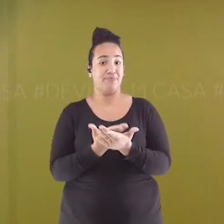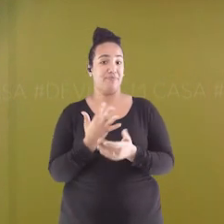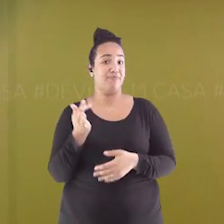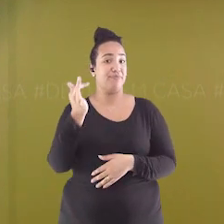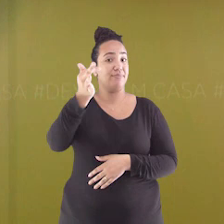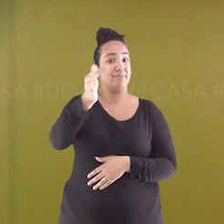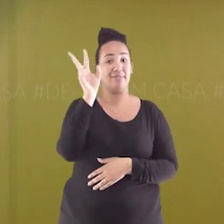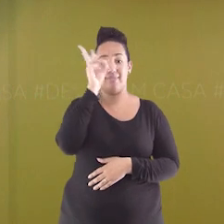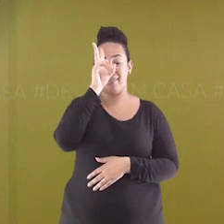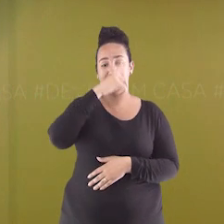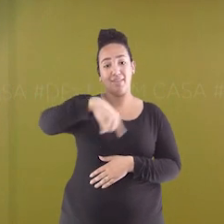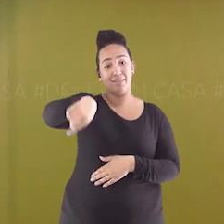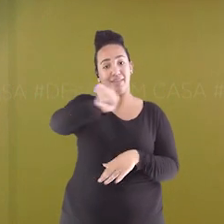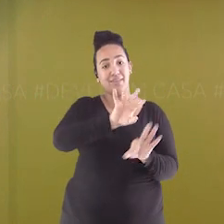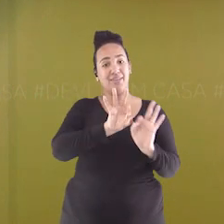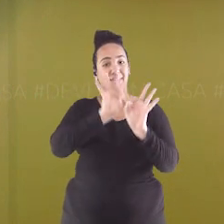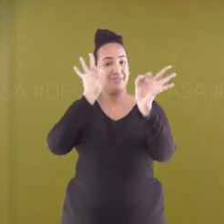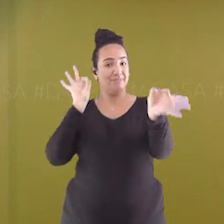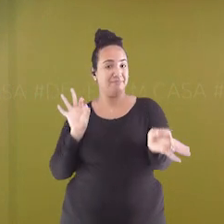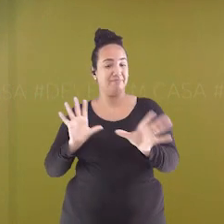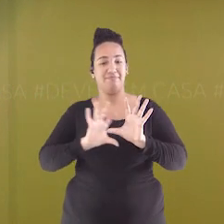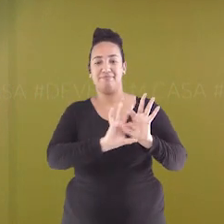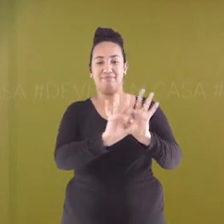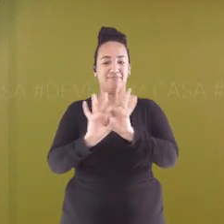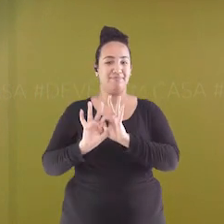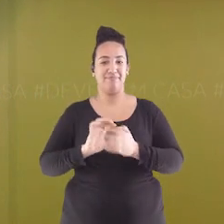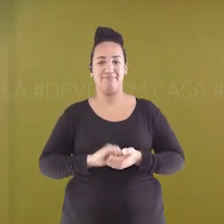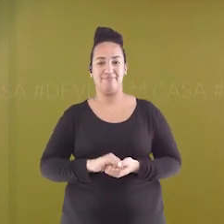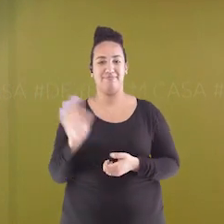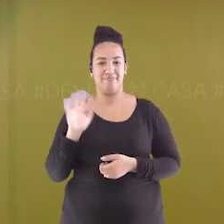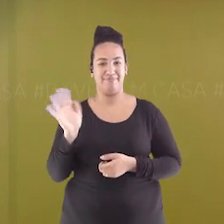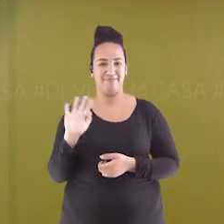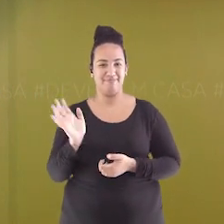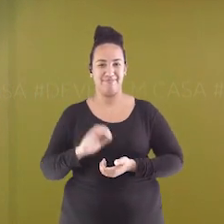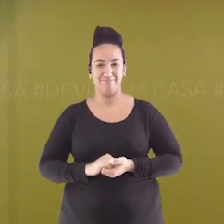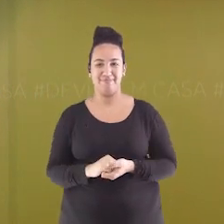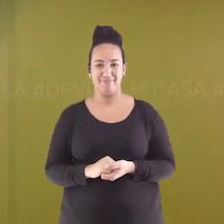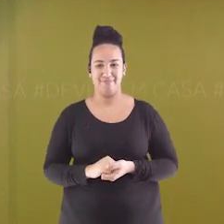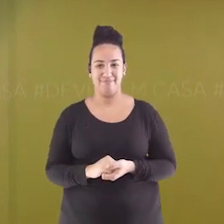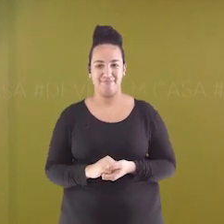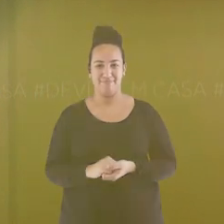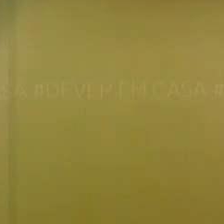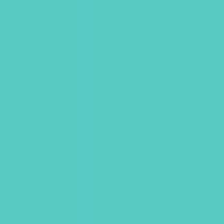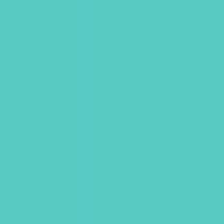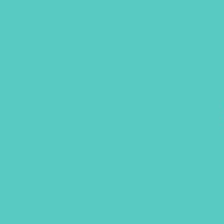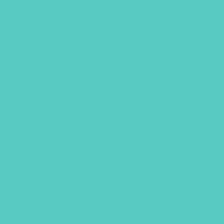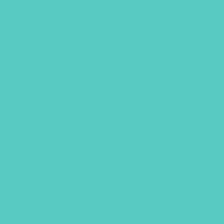próxima e não se esqueça, mesmo distantes, estamos juntos. Tchau, tchau!